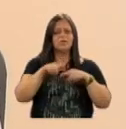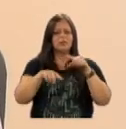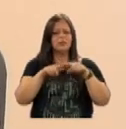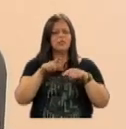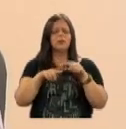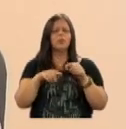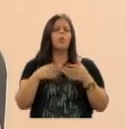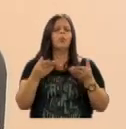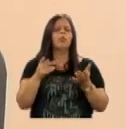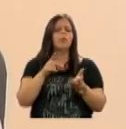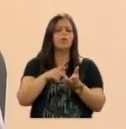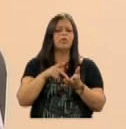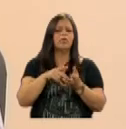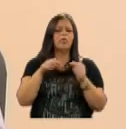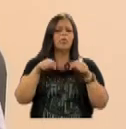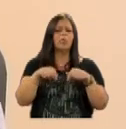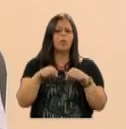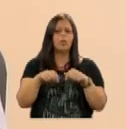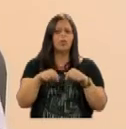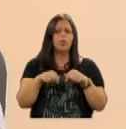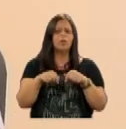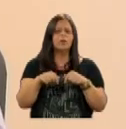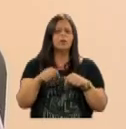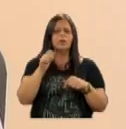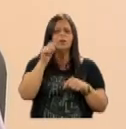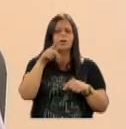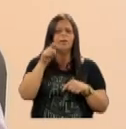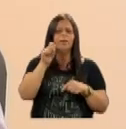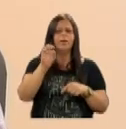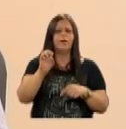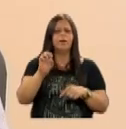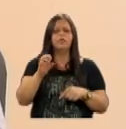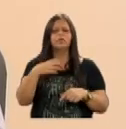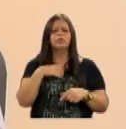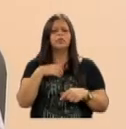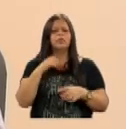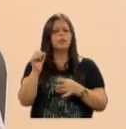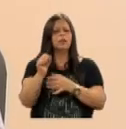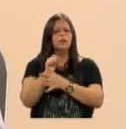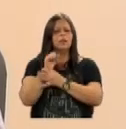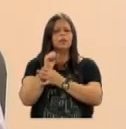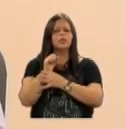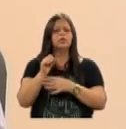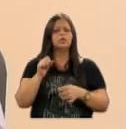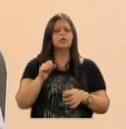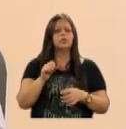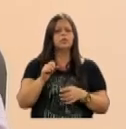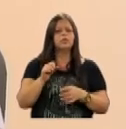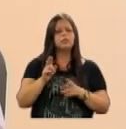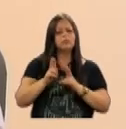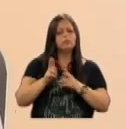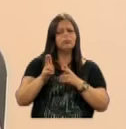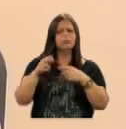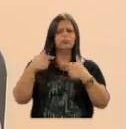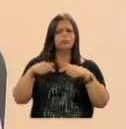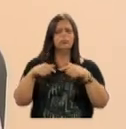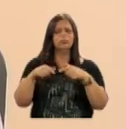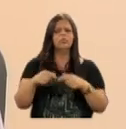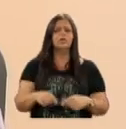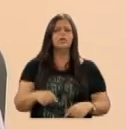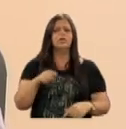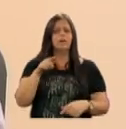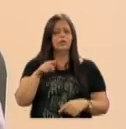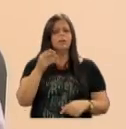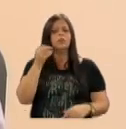das suas atividades qual é a realidade hoje das apaes no sentido de garantir a manutenção a continuidade de seu trabalho